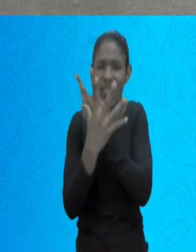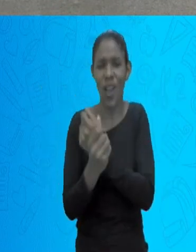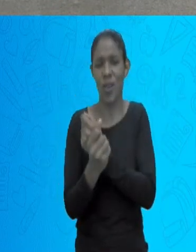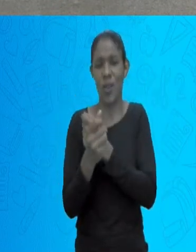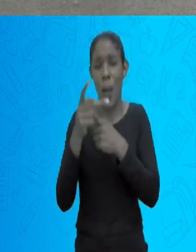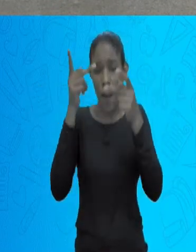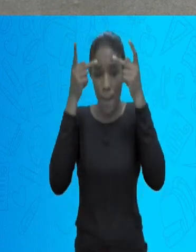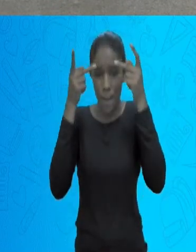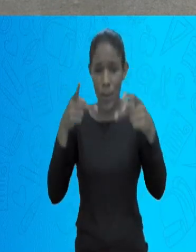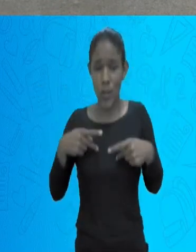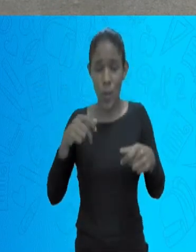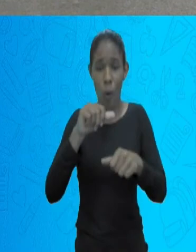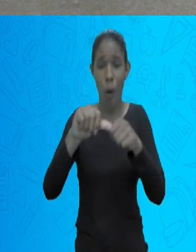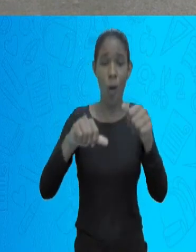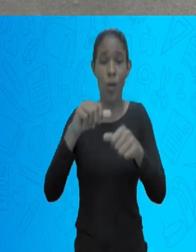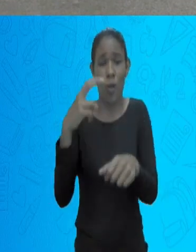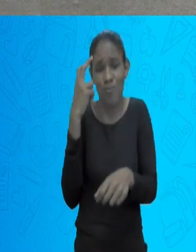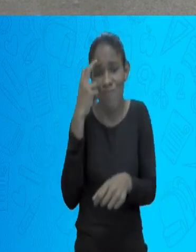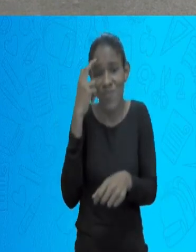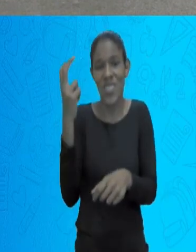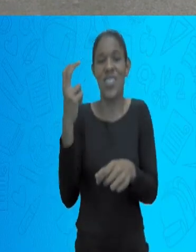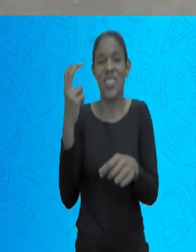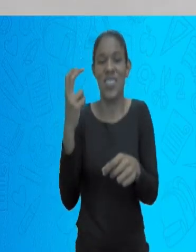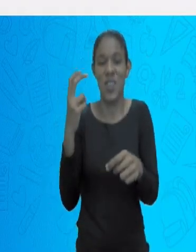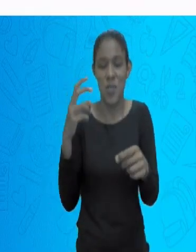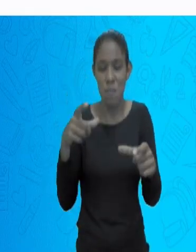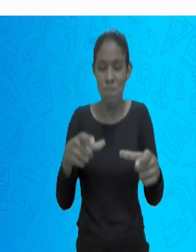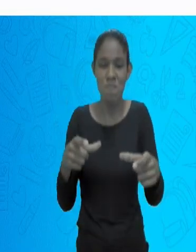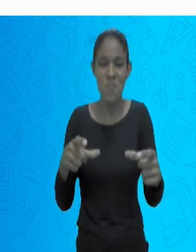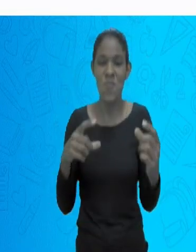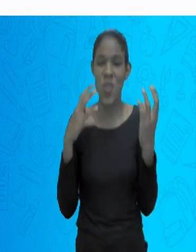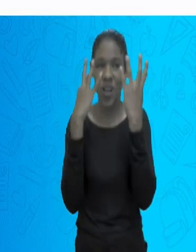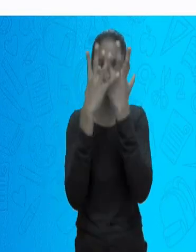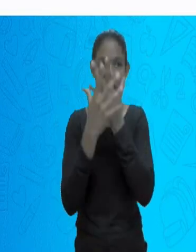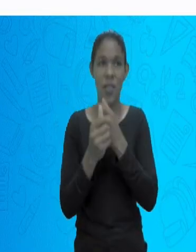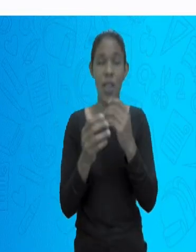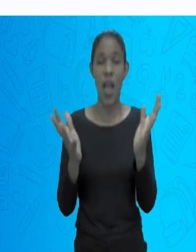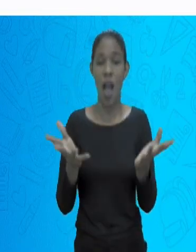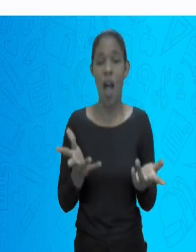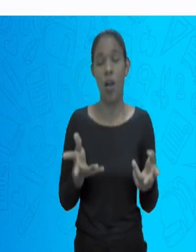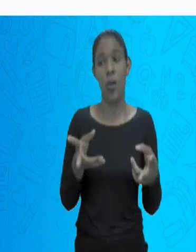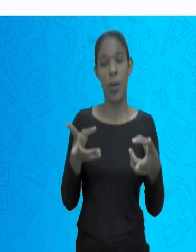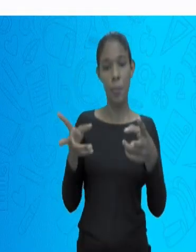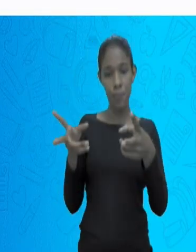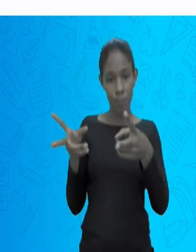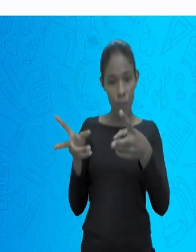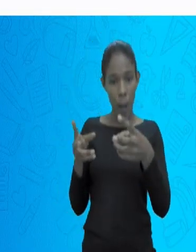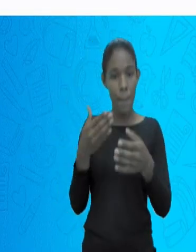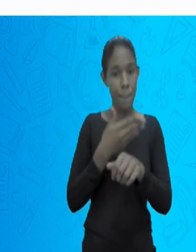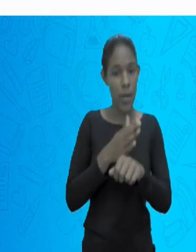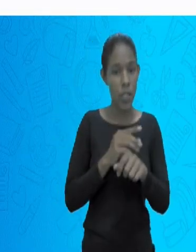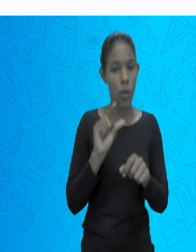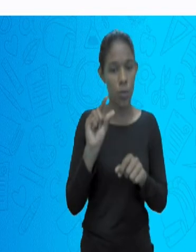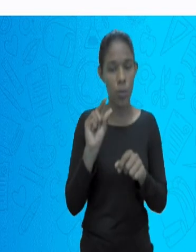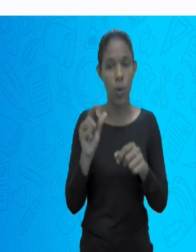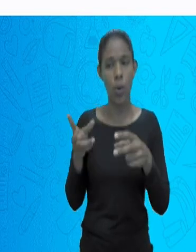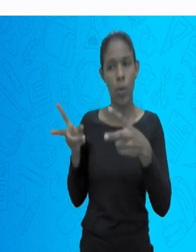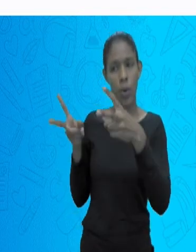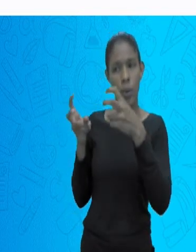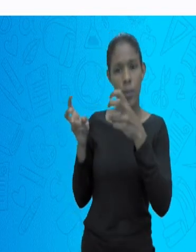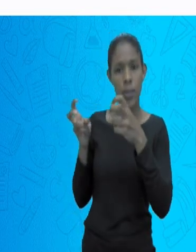imagem abaixo e diga a qual tipo de paisagem ele pertence. Vamos perceber então as paisagens